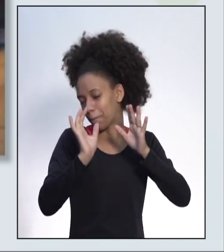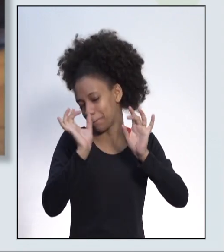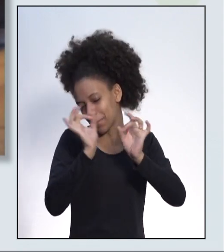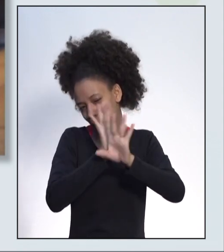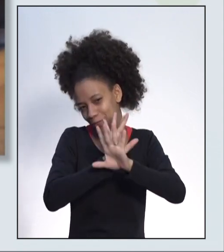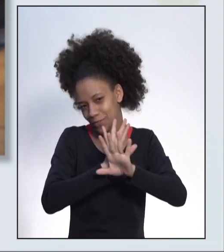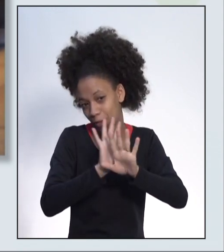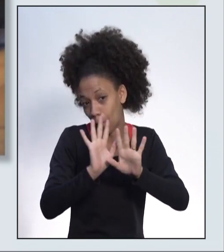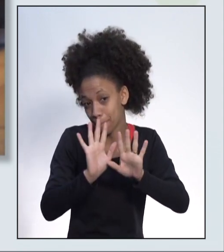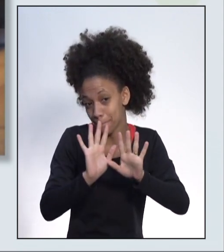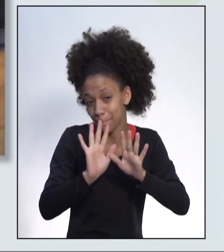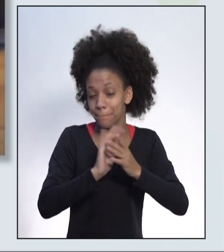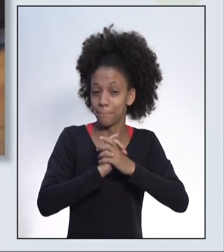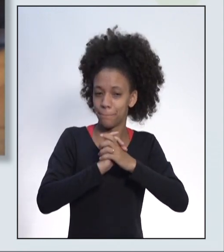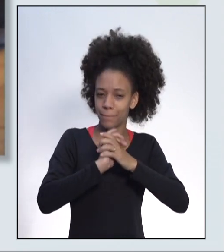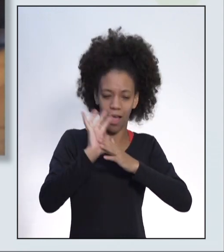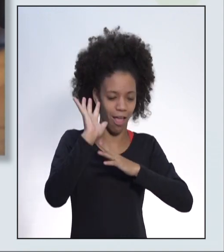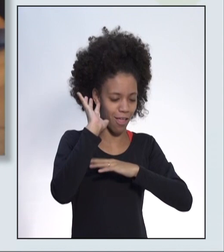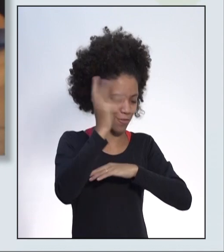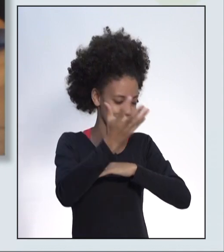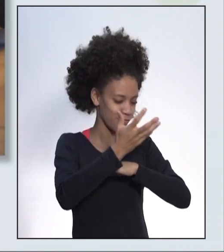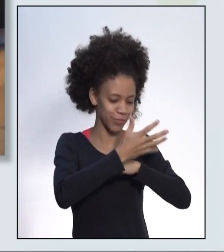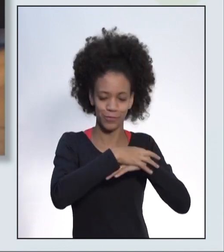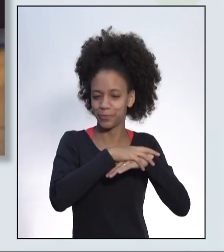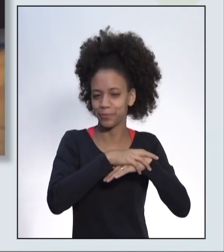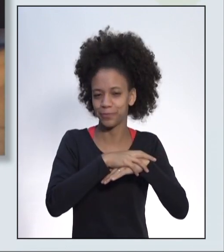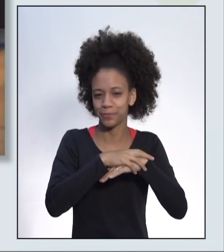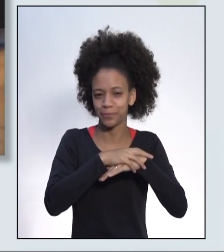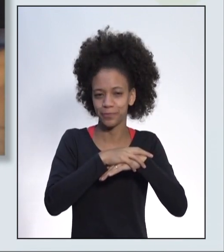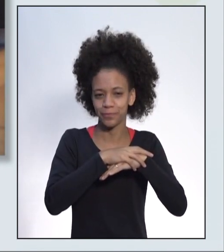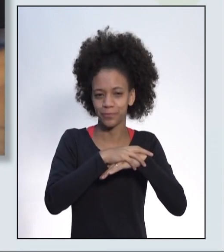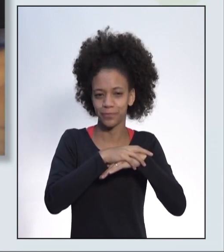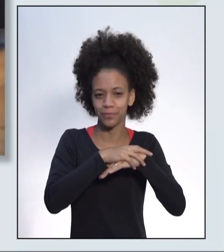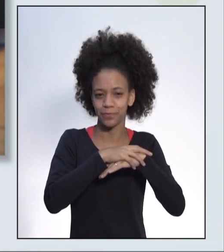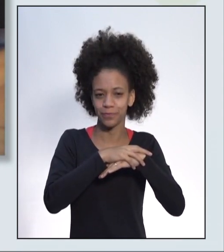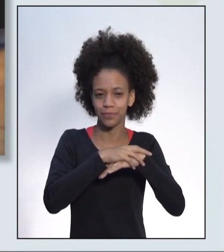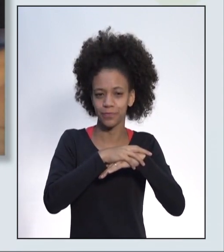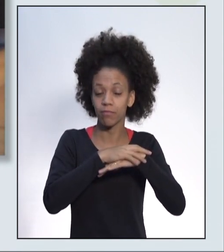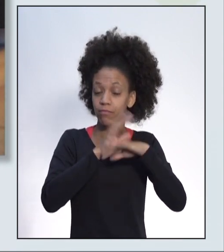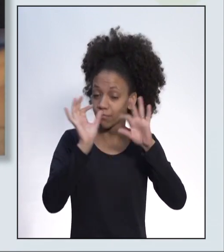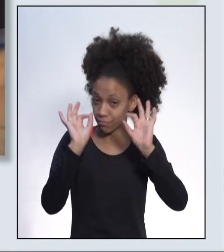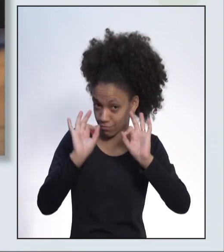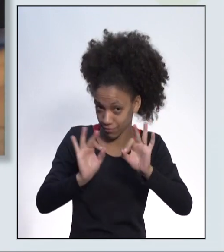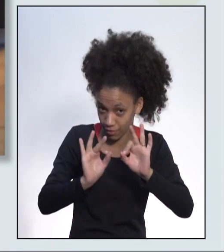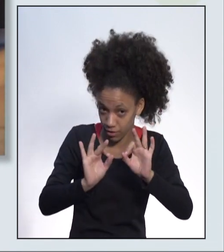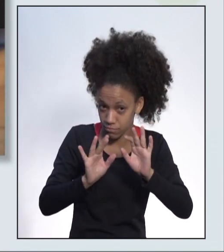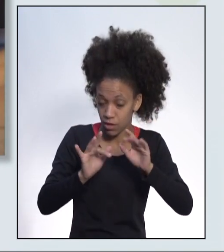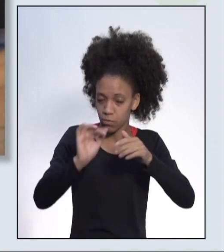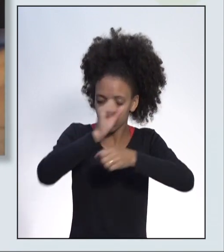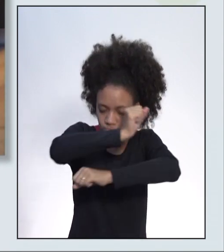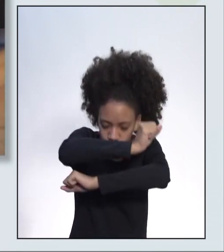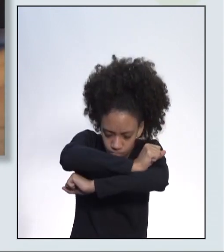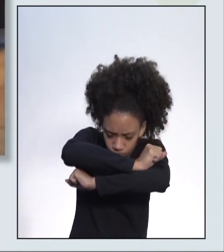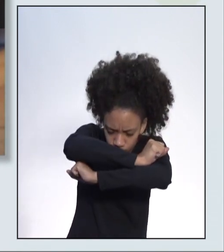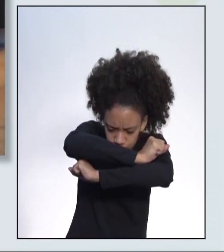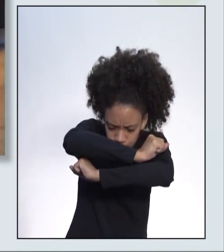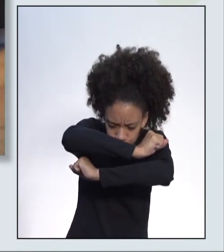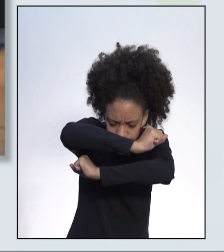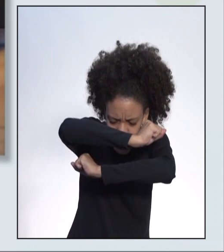Opa. Resolvido. Então, certo. Eu vou colocar aqui a minha janela.